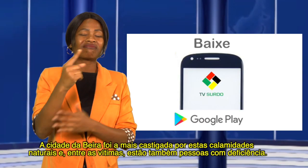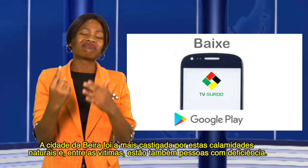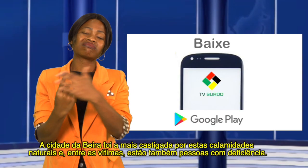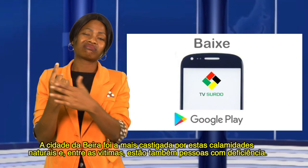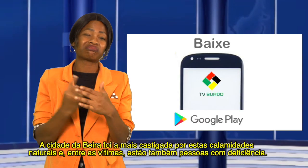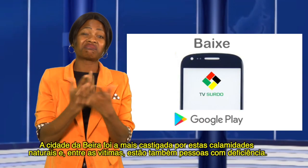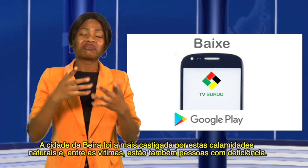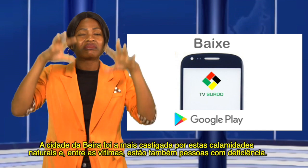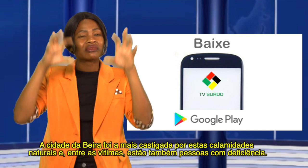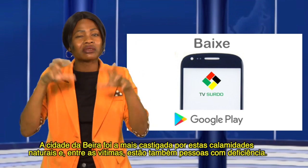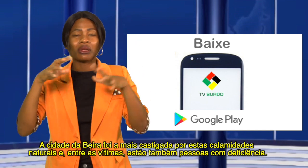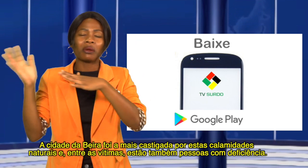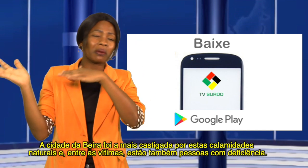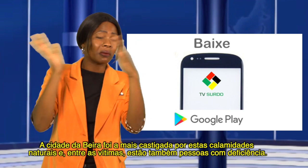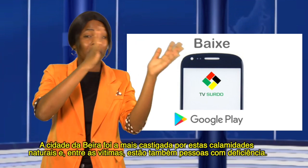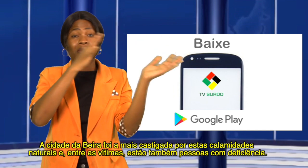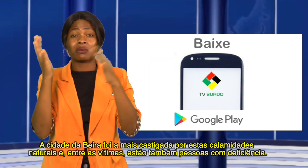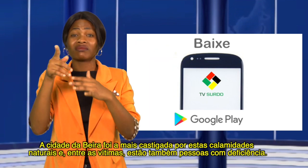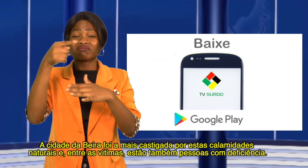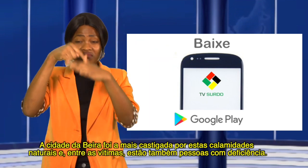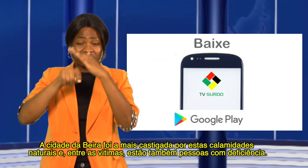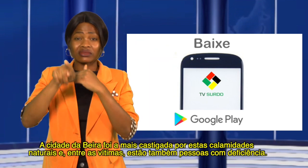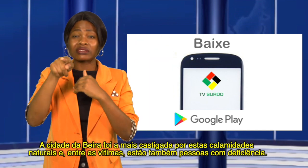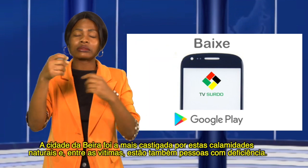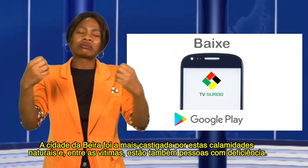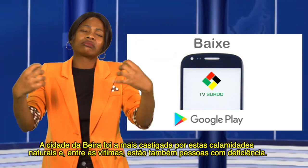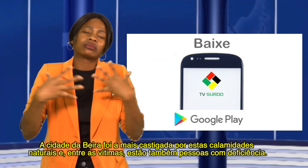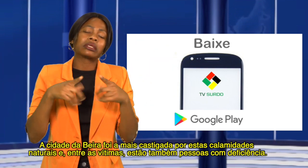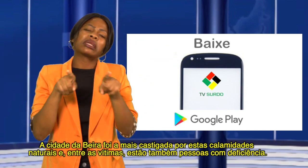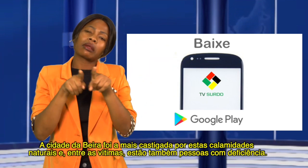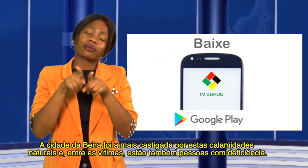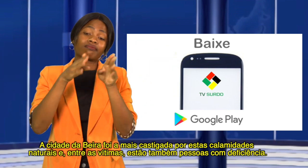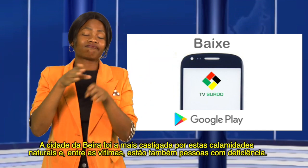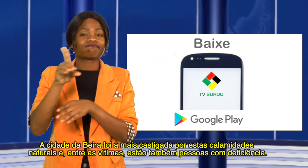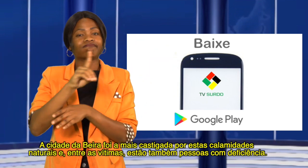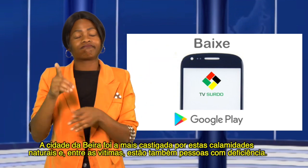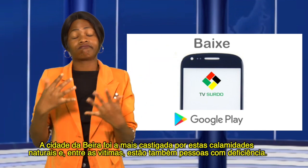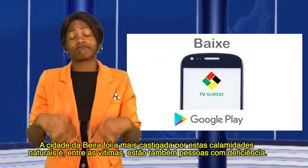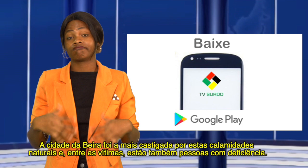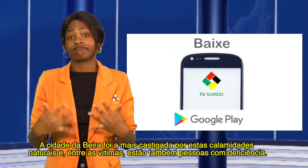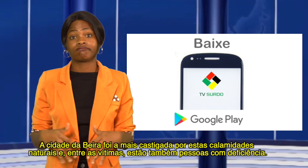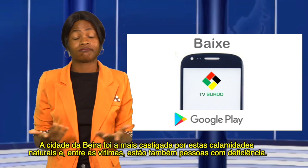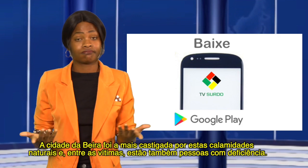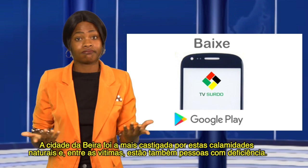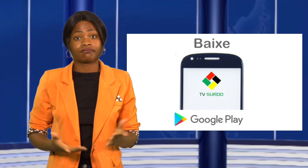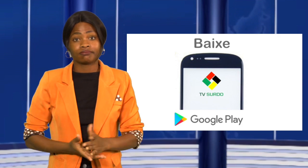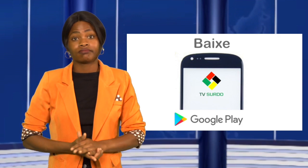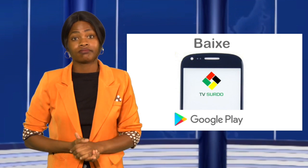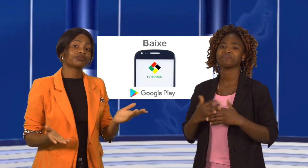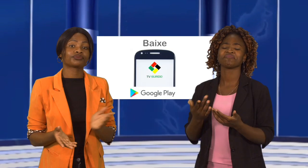Beira foi a mais castigada por estas calamidades naturais e entre as vítimas estão também pessoas com